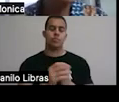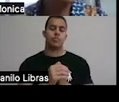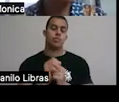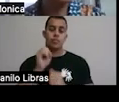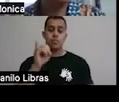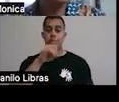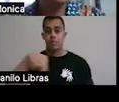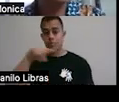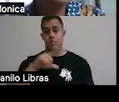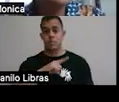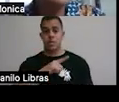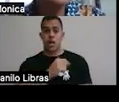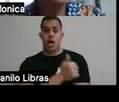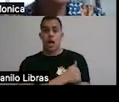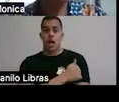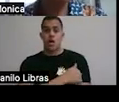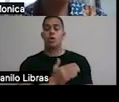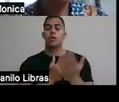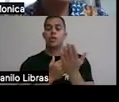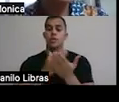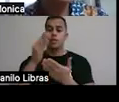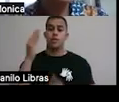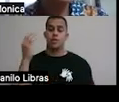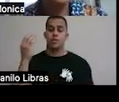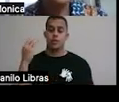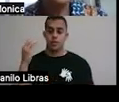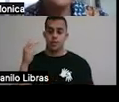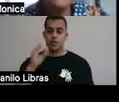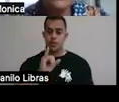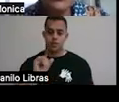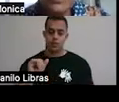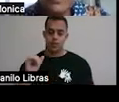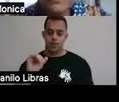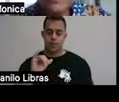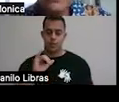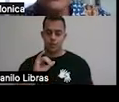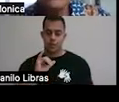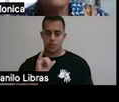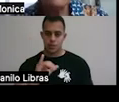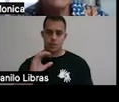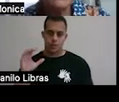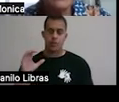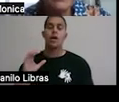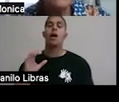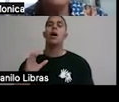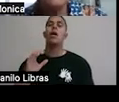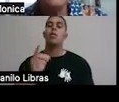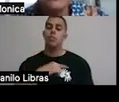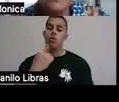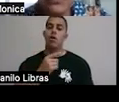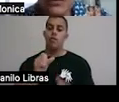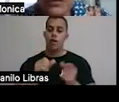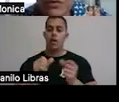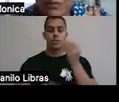alunos de iniciação científica, a gente conseguiu fazer um teste diagnóstico para LAMP, um teste